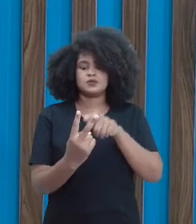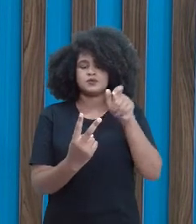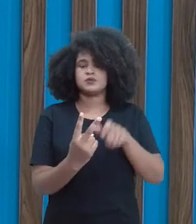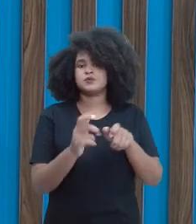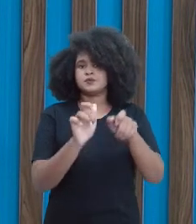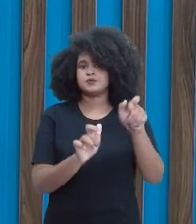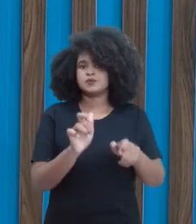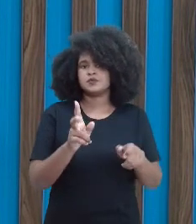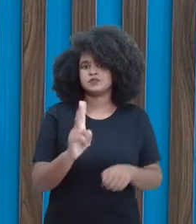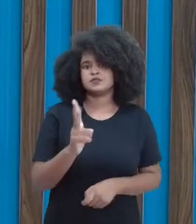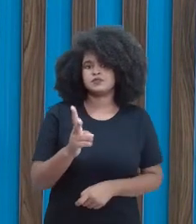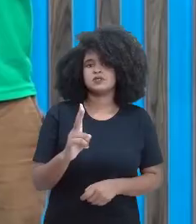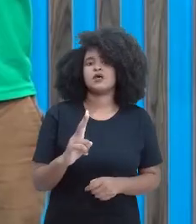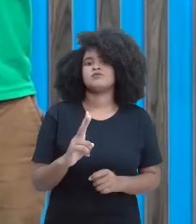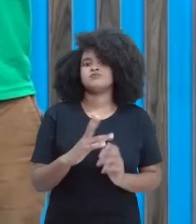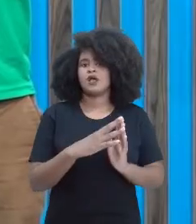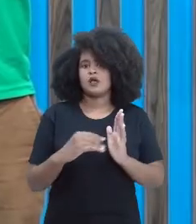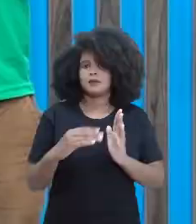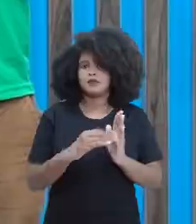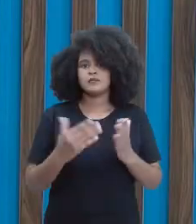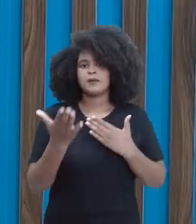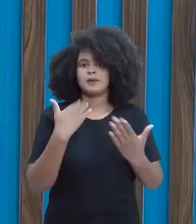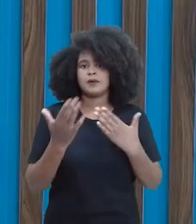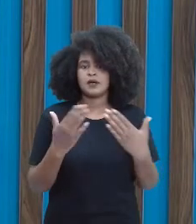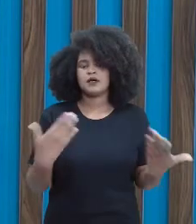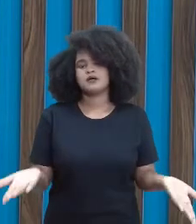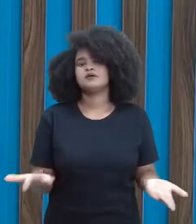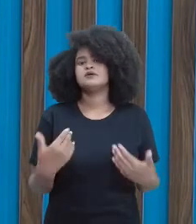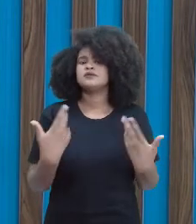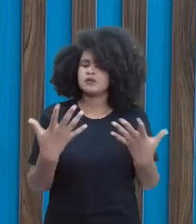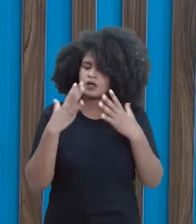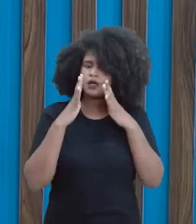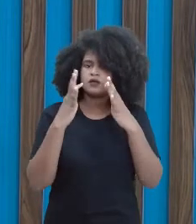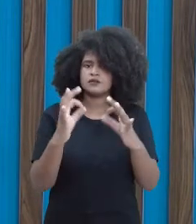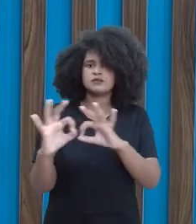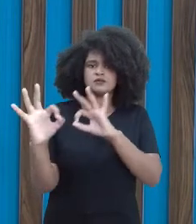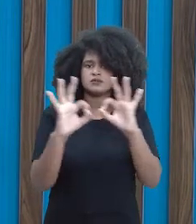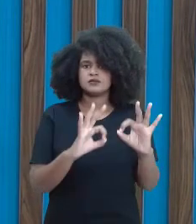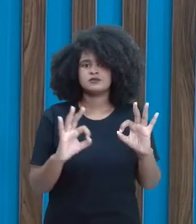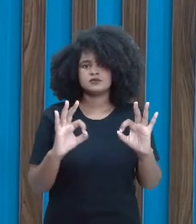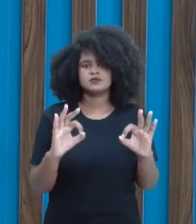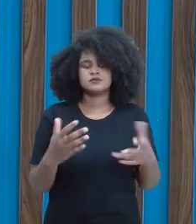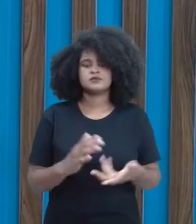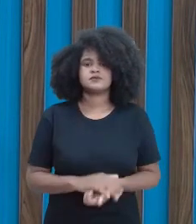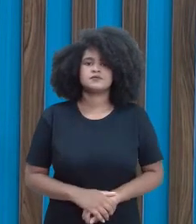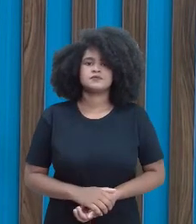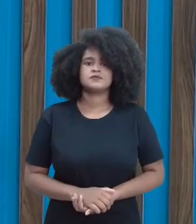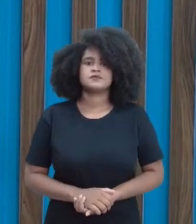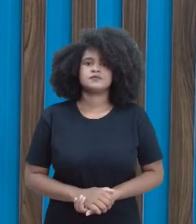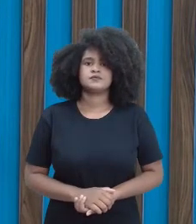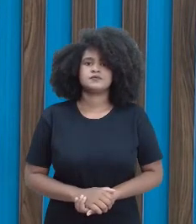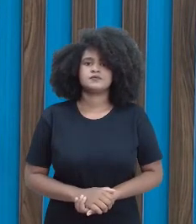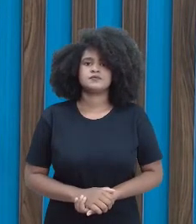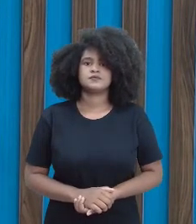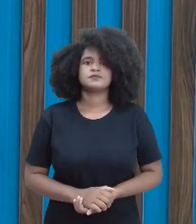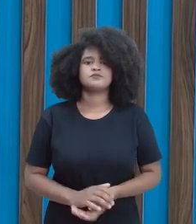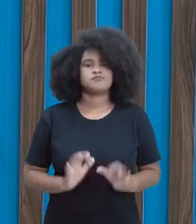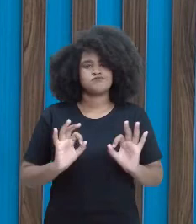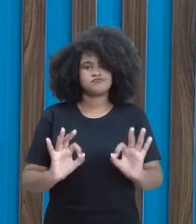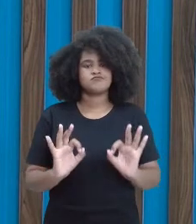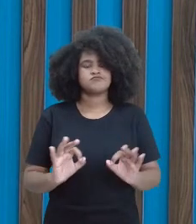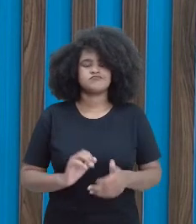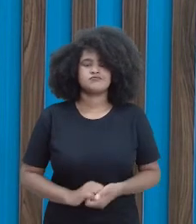outro repete. Temos diálogo na aula de hoje também. Então presta bem atenção, foca na gente e vai dar bem certo isso aí, tá